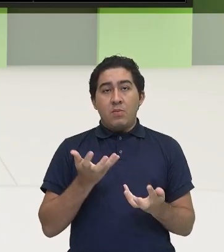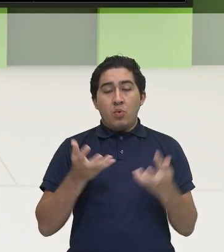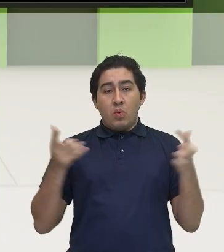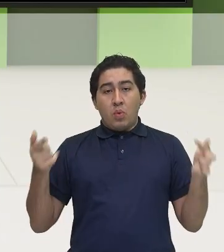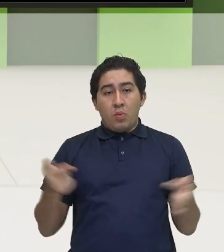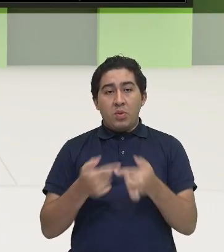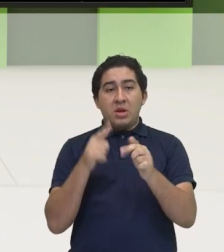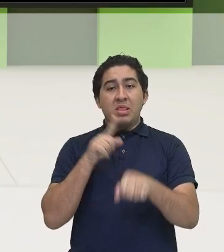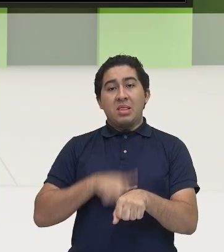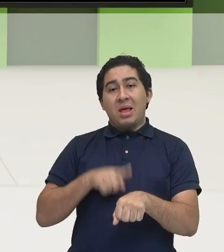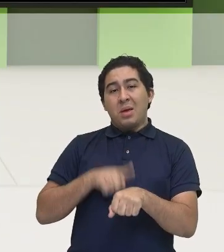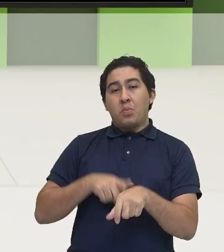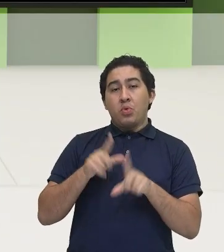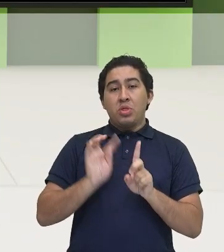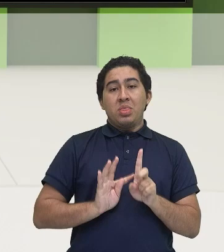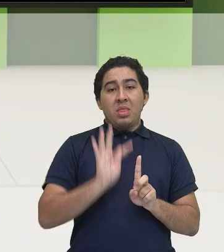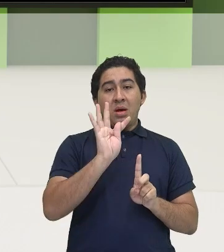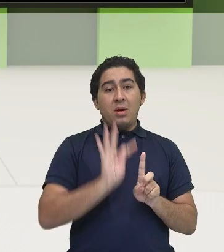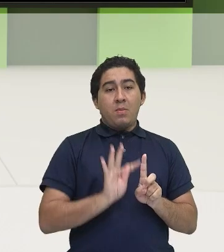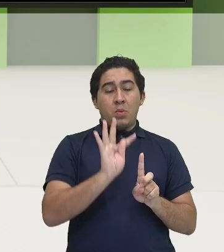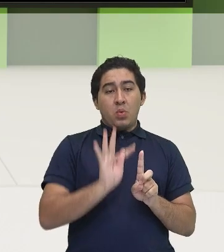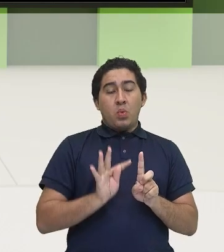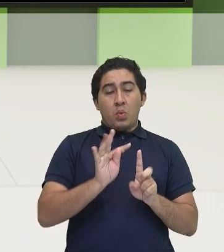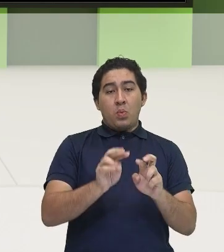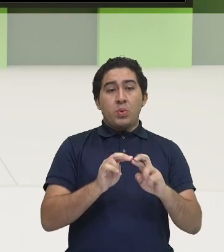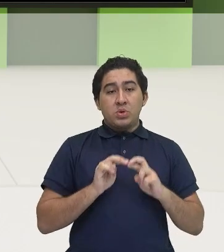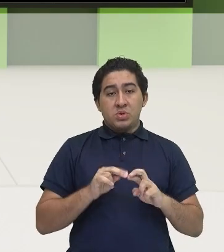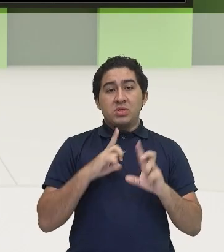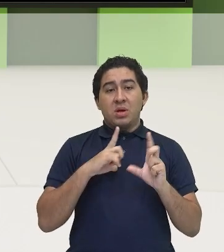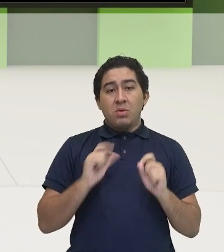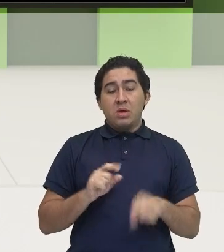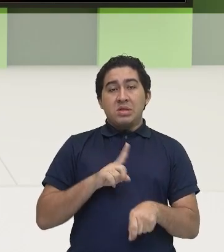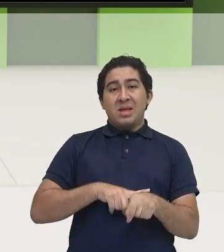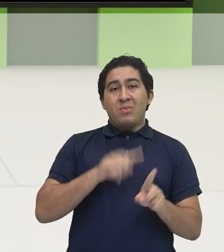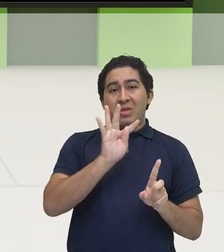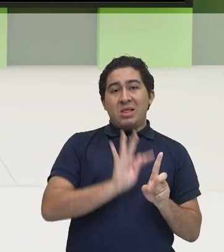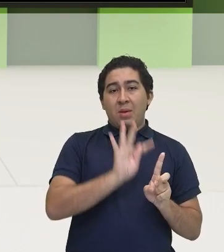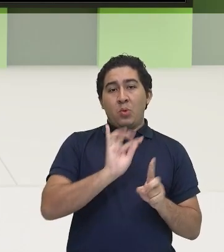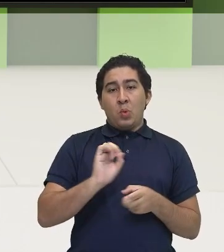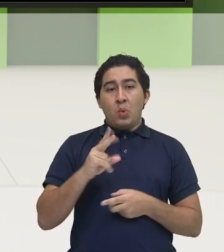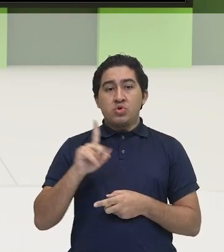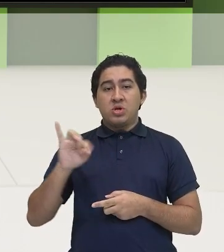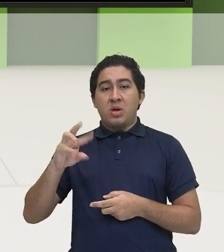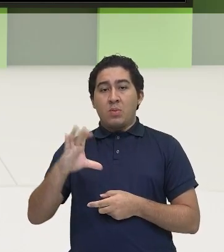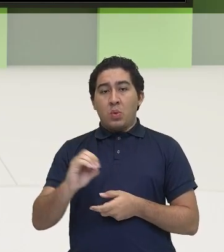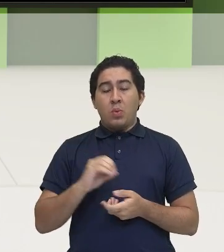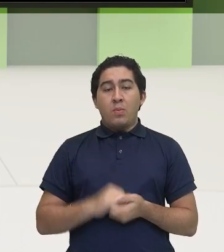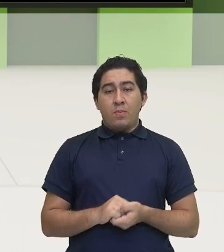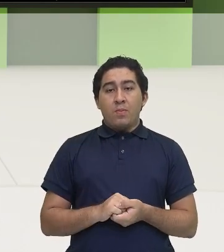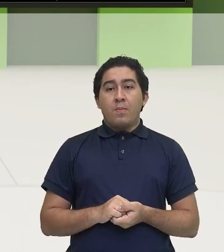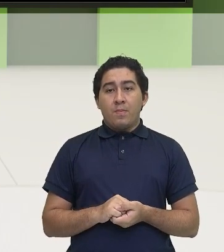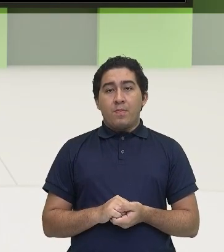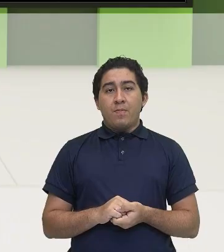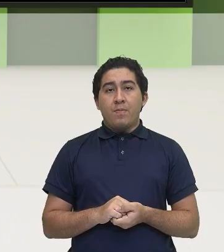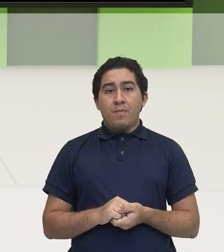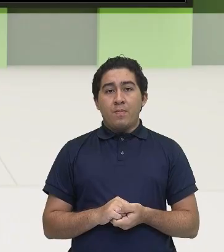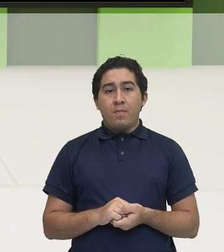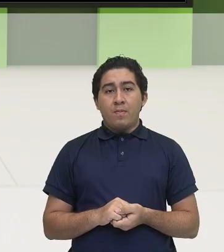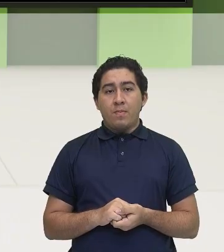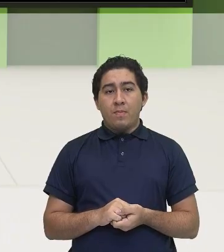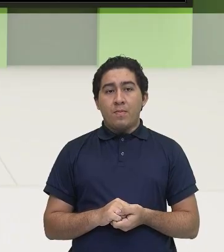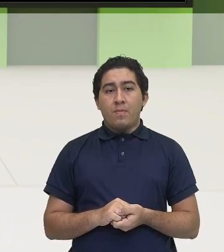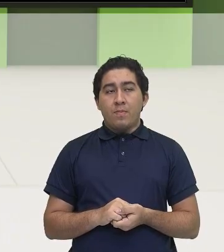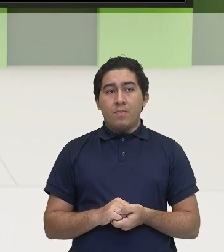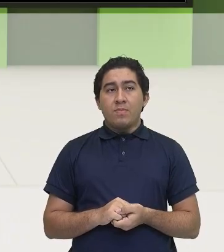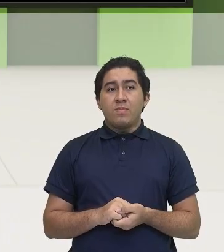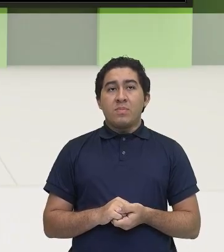de tempo térmico. Logo, você tem um tempo térmico ou um tempo dinâmico. Muito bem. E cerca de